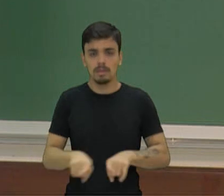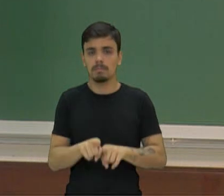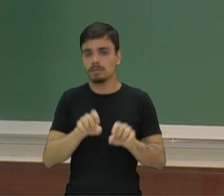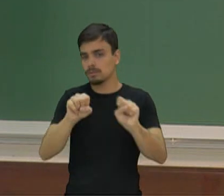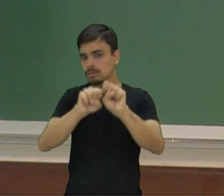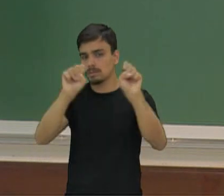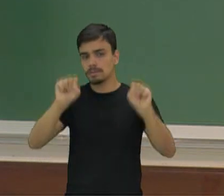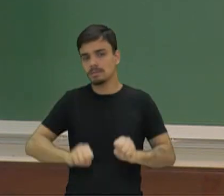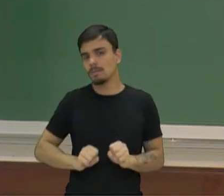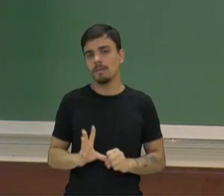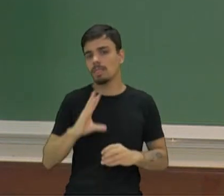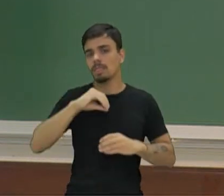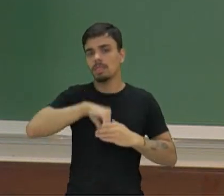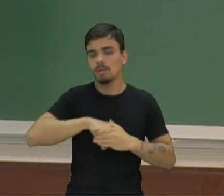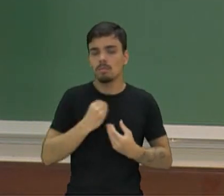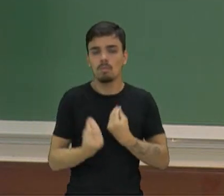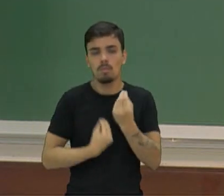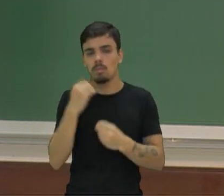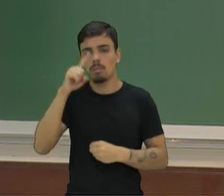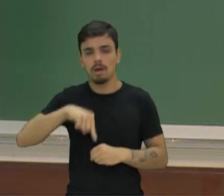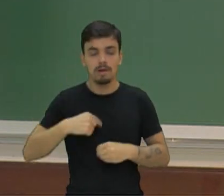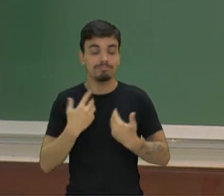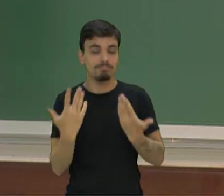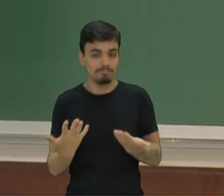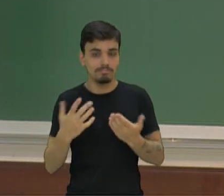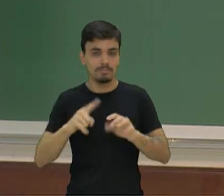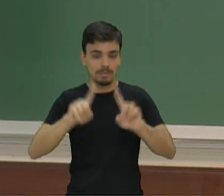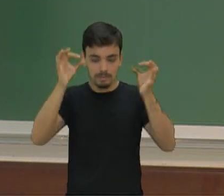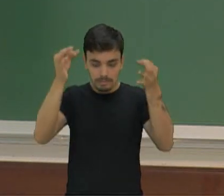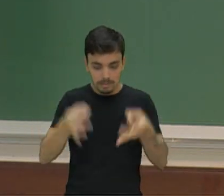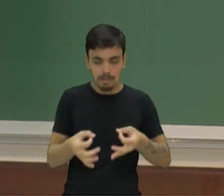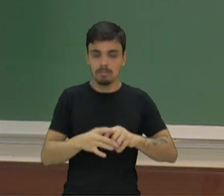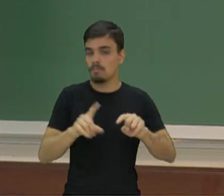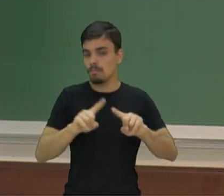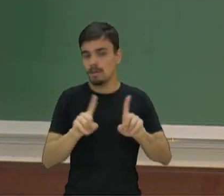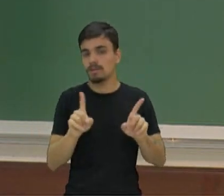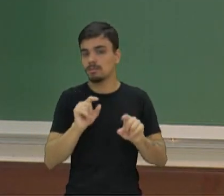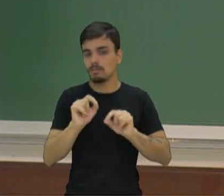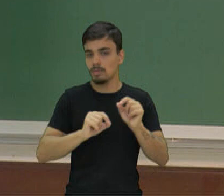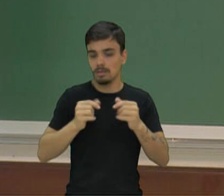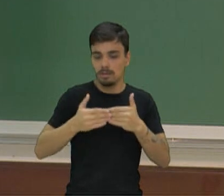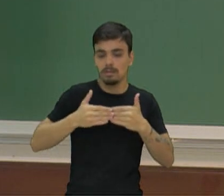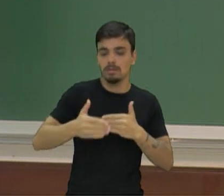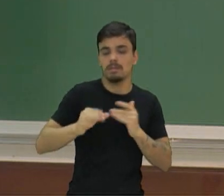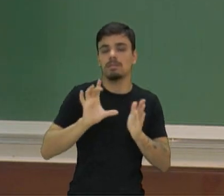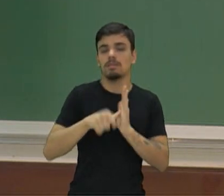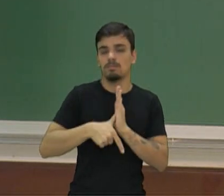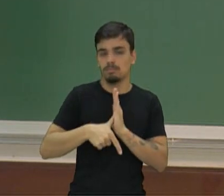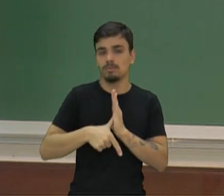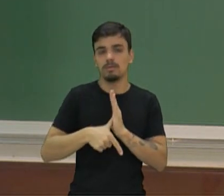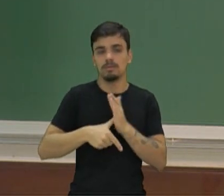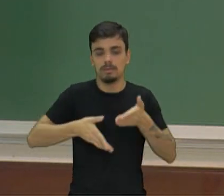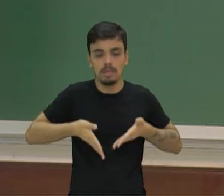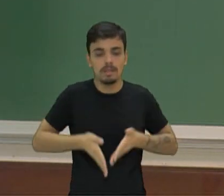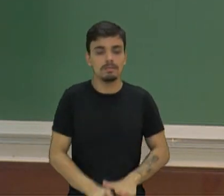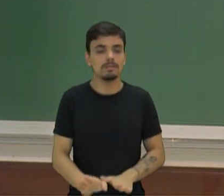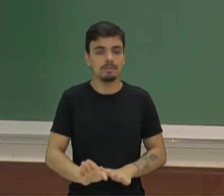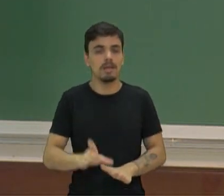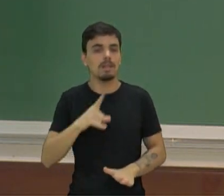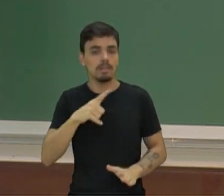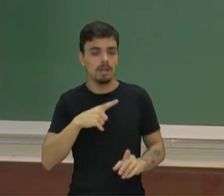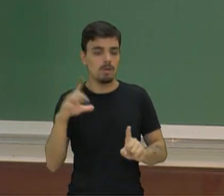dentro funcionandinho, tudo bem, que estaria tudo certo, né? E que talvez só depois do nascimento houvesse uma